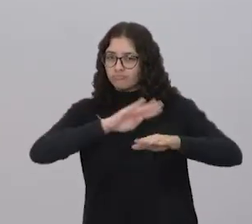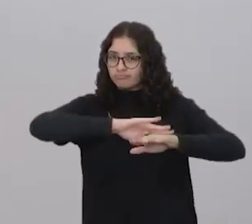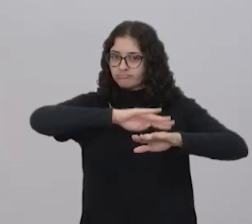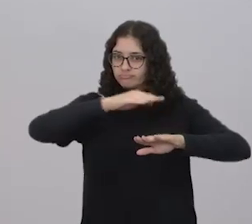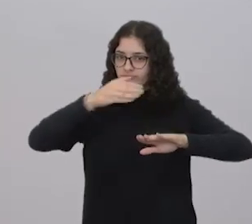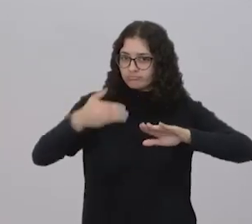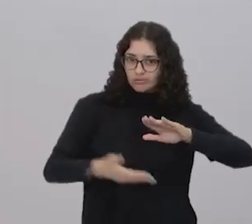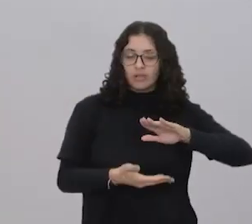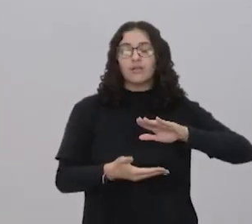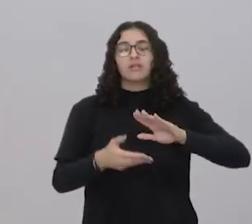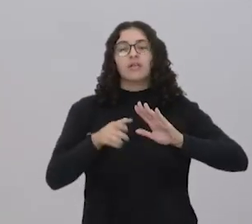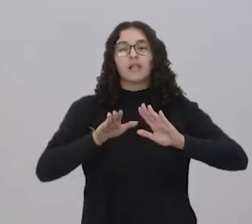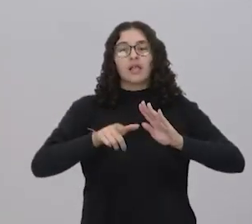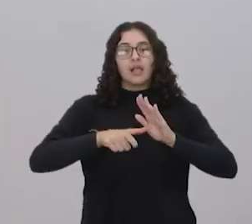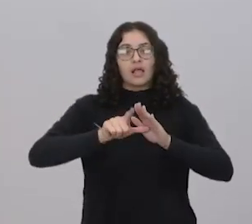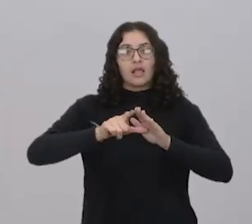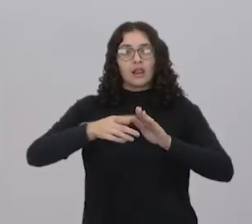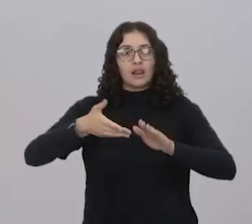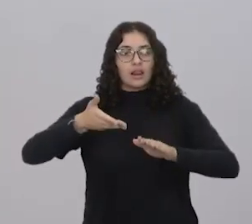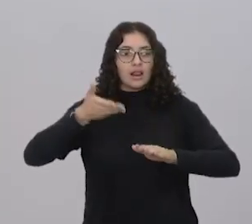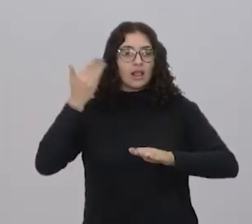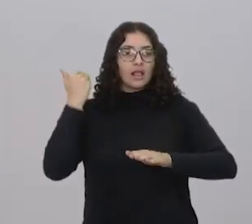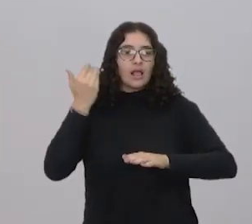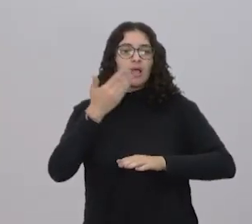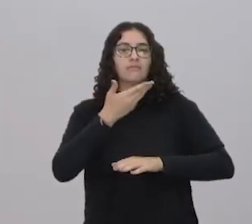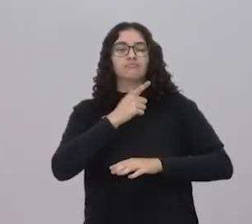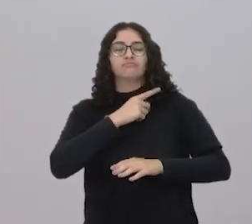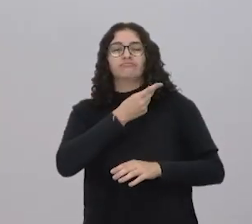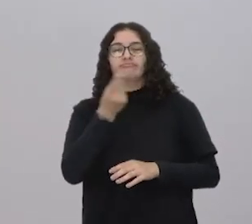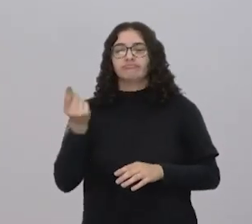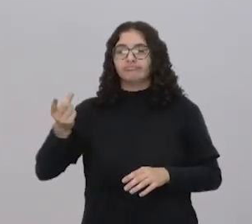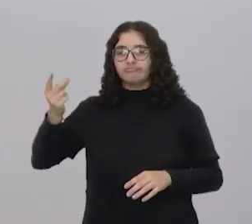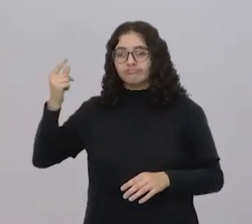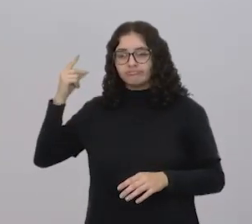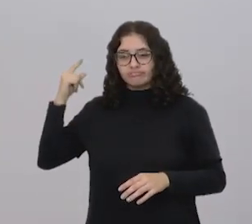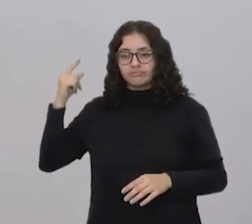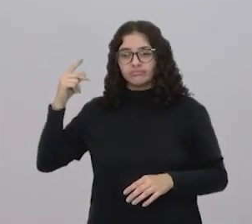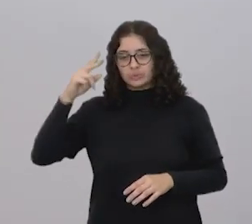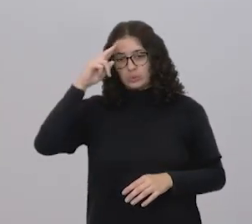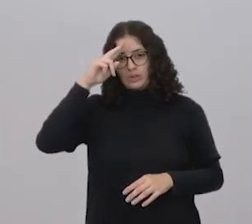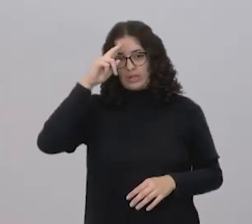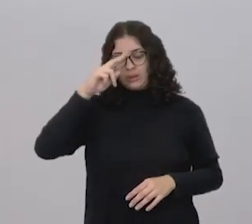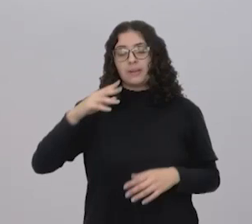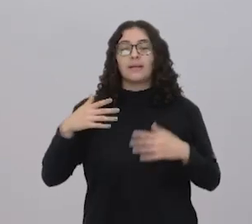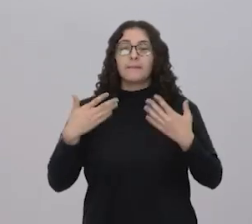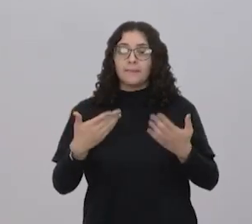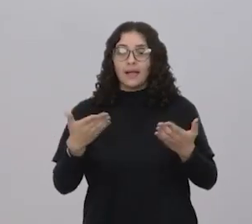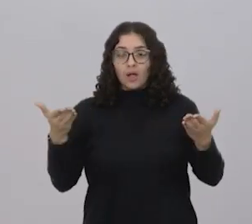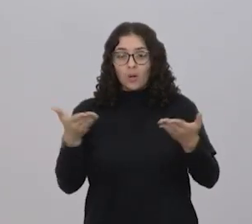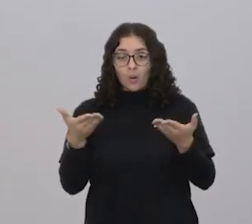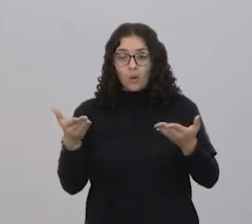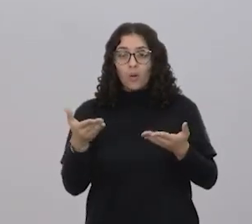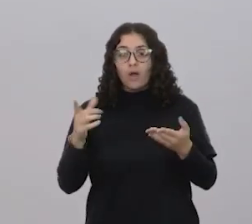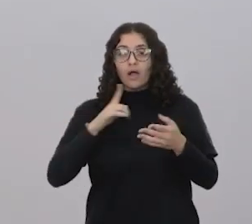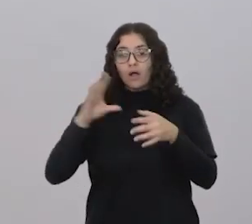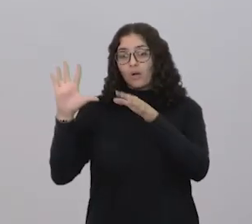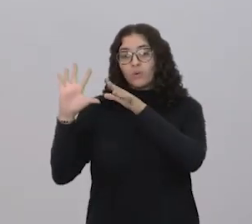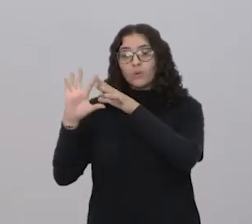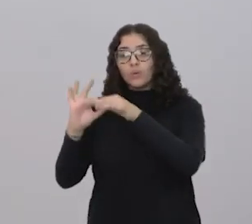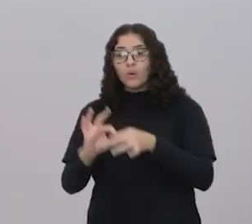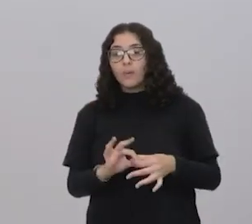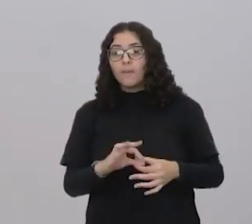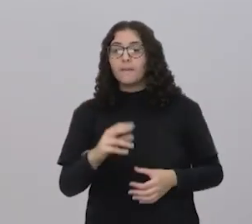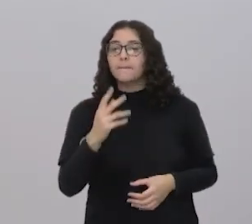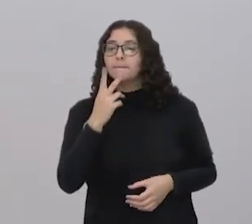a gente foi até antes da pré-história, falamos lá do Otzil. E aqui não, aqui a gente tem um contexto que é